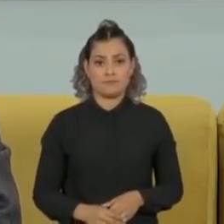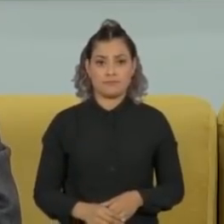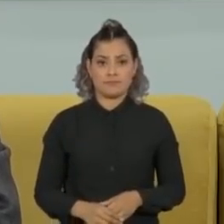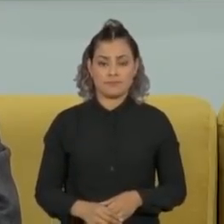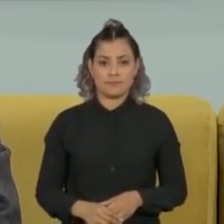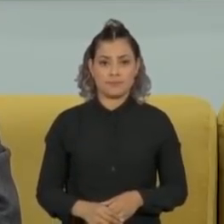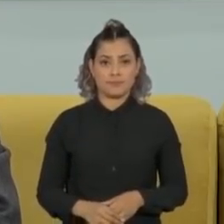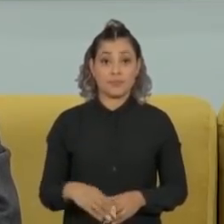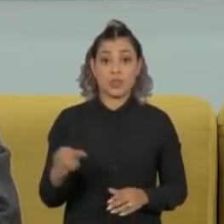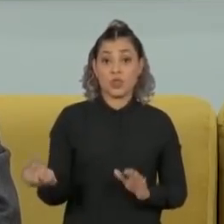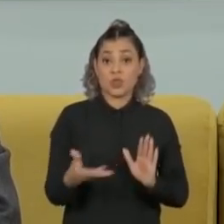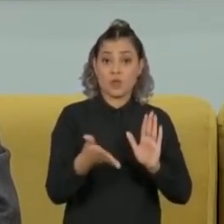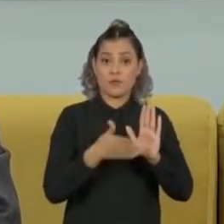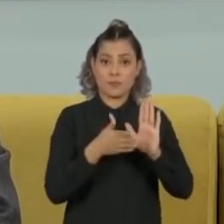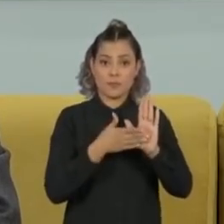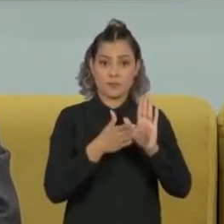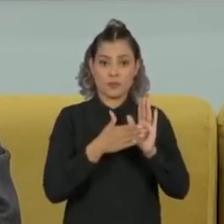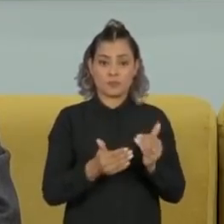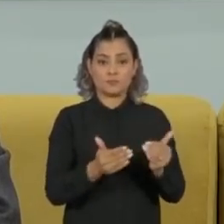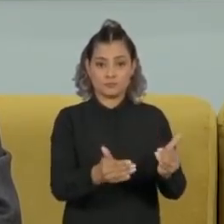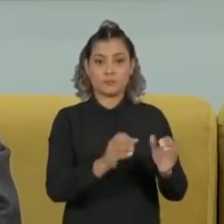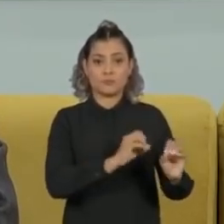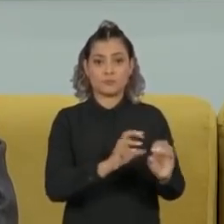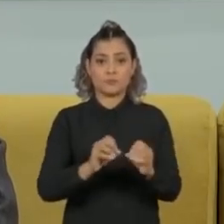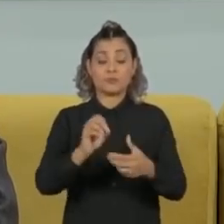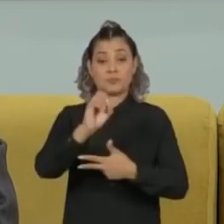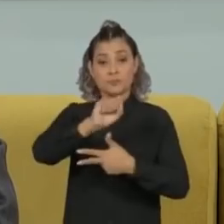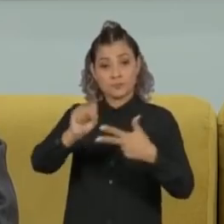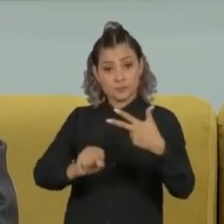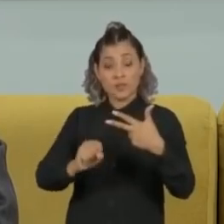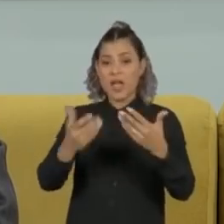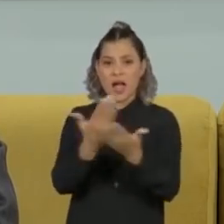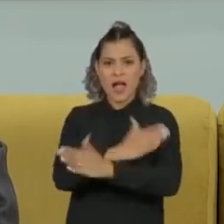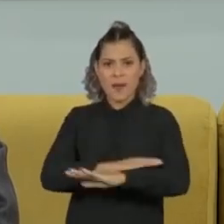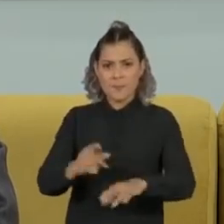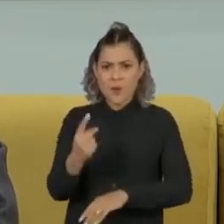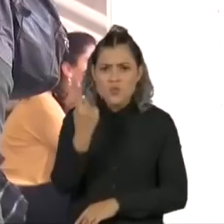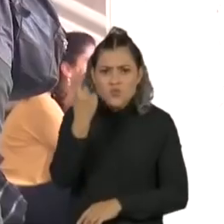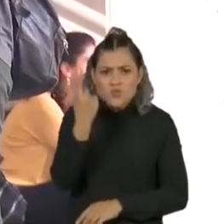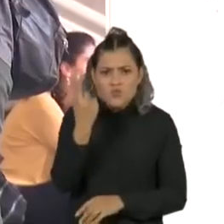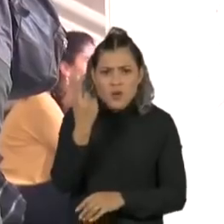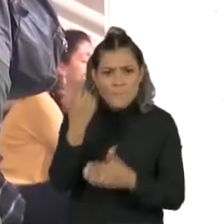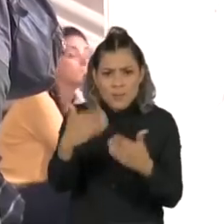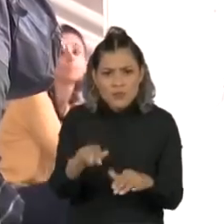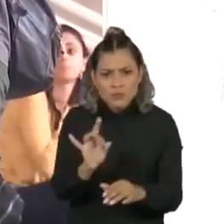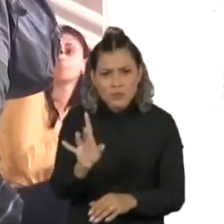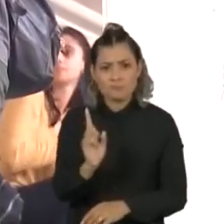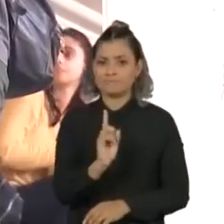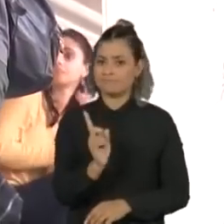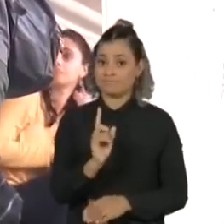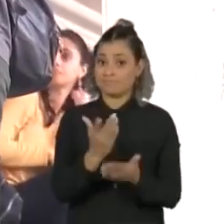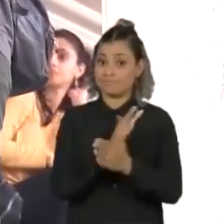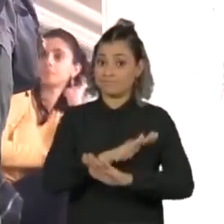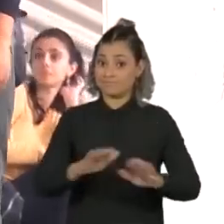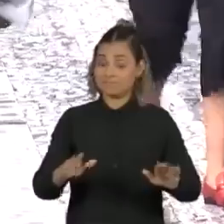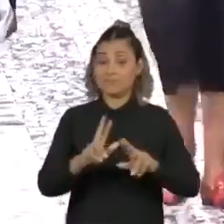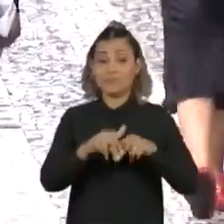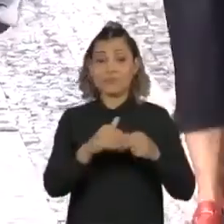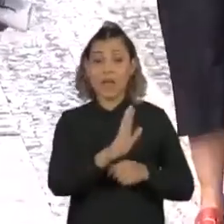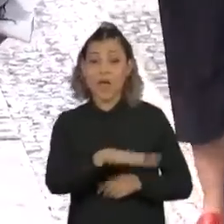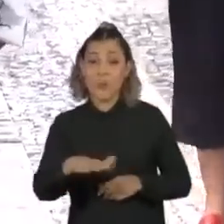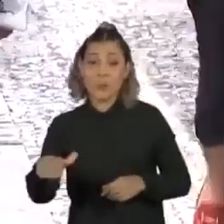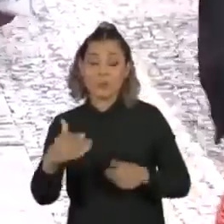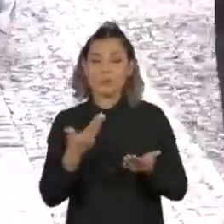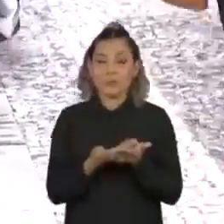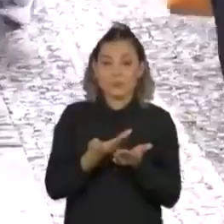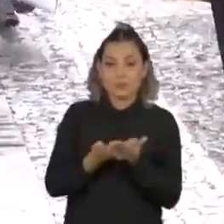E uma nova proposta do Ministério da Educação para o Enem pode acabar com a prova num único ano. Pela proposta, os estudantes devem fazer